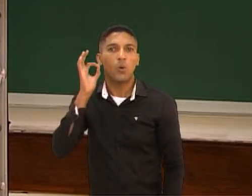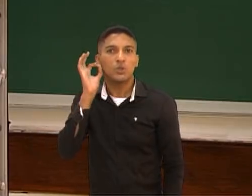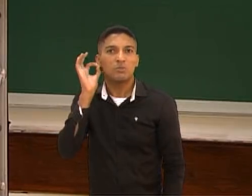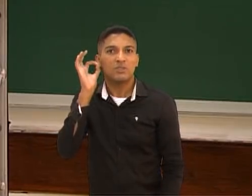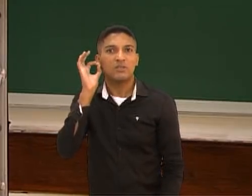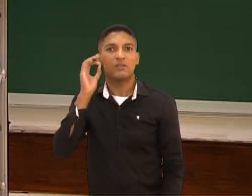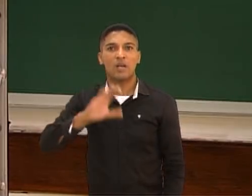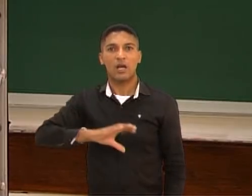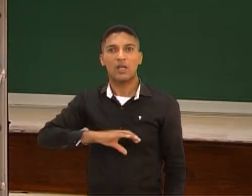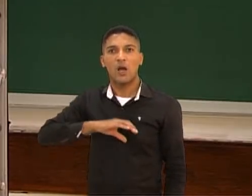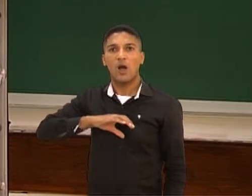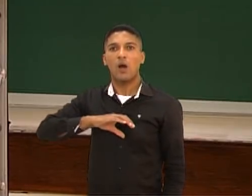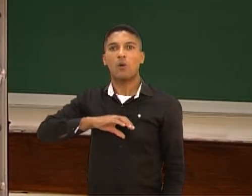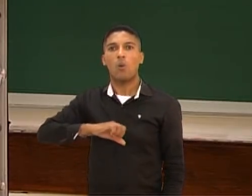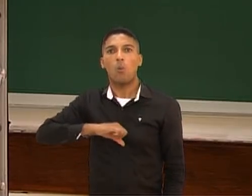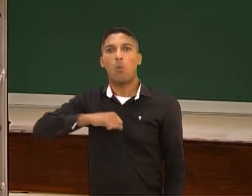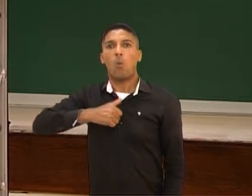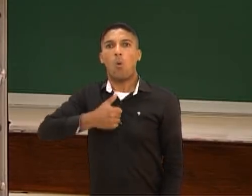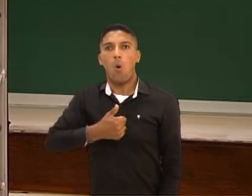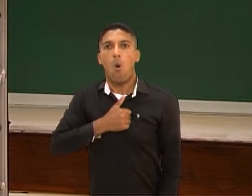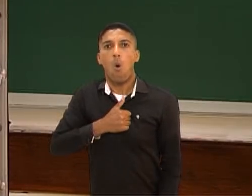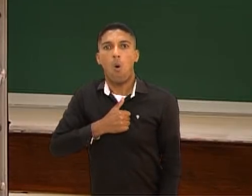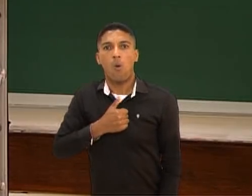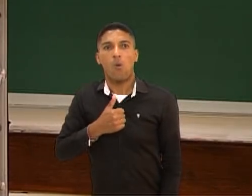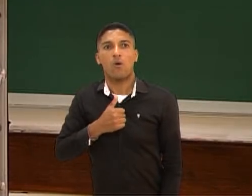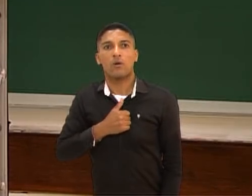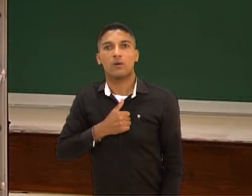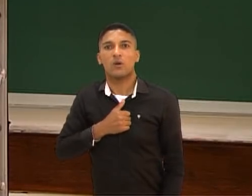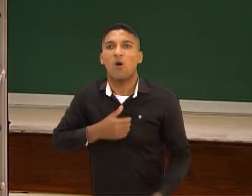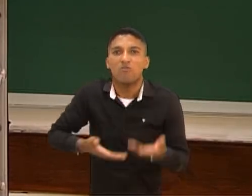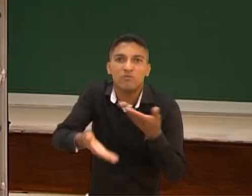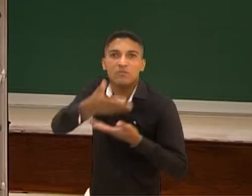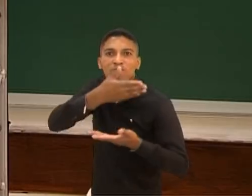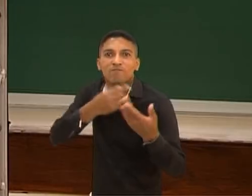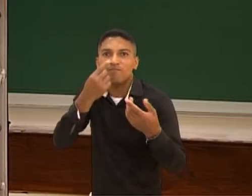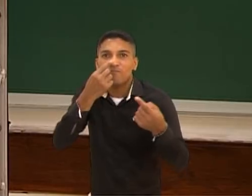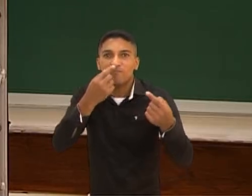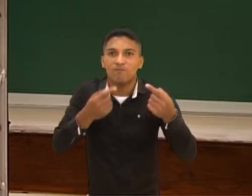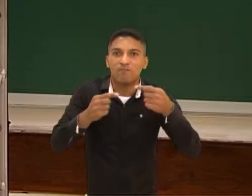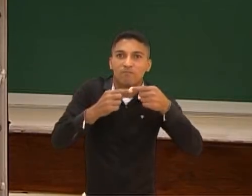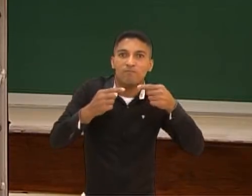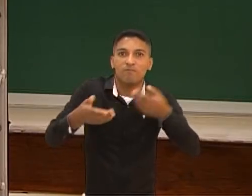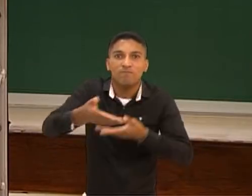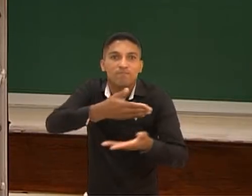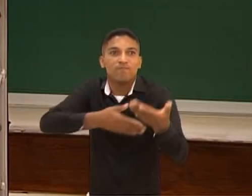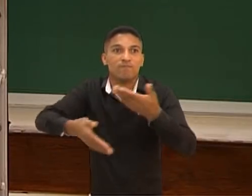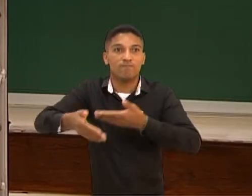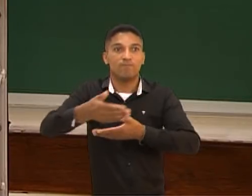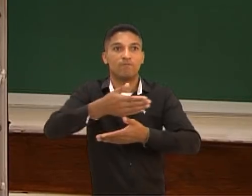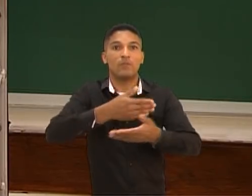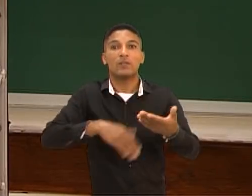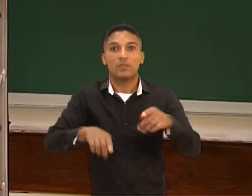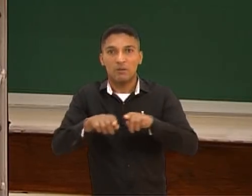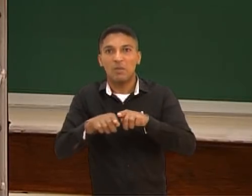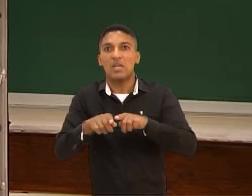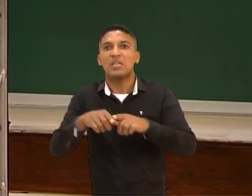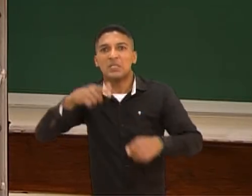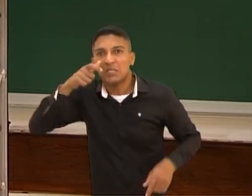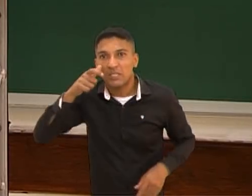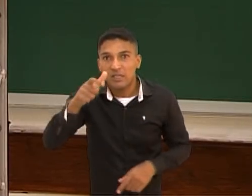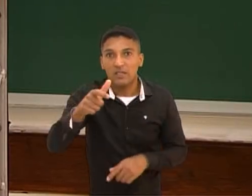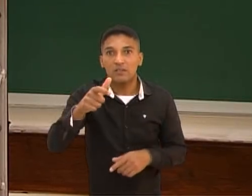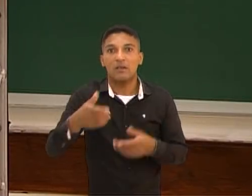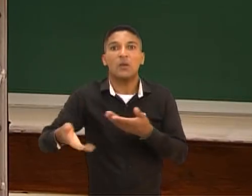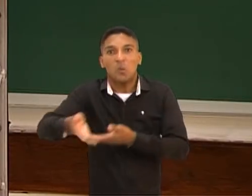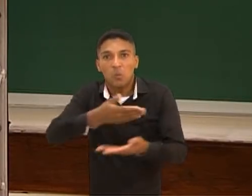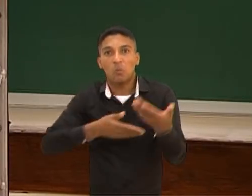demonstra a opinião de alguém, né? Mas a predominância do gênero discursivo nesse texto é um texto informativo, ok? Então a gente